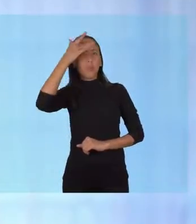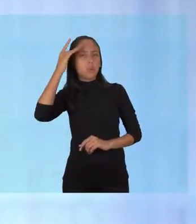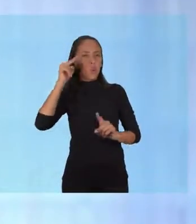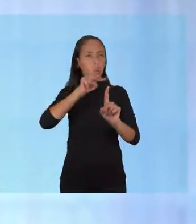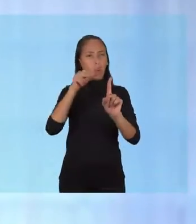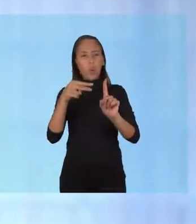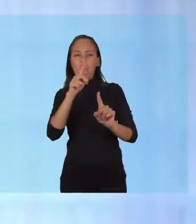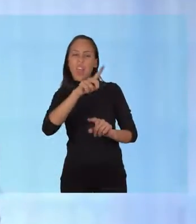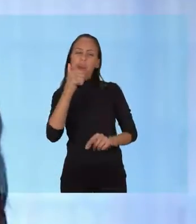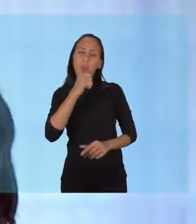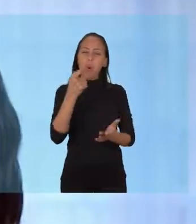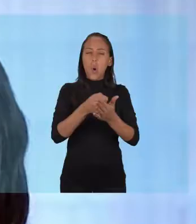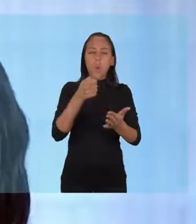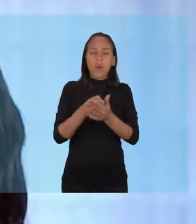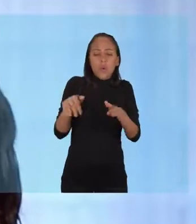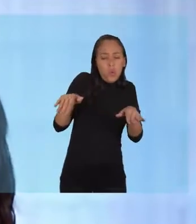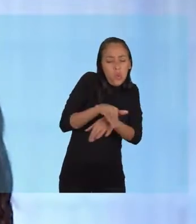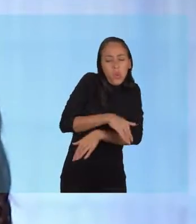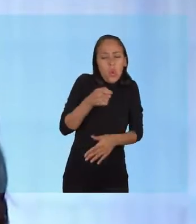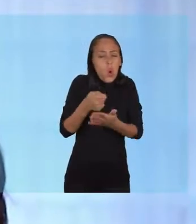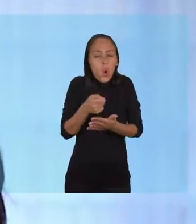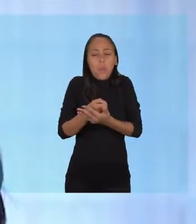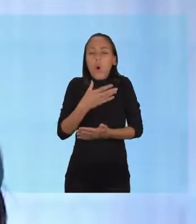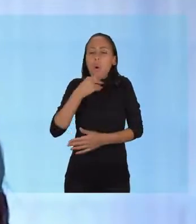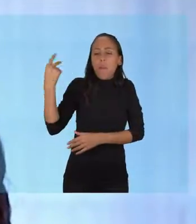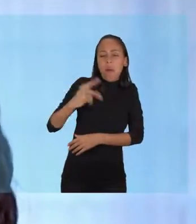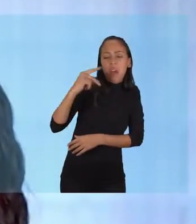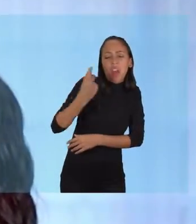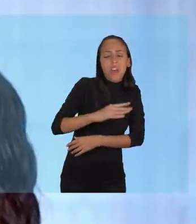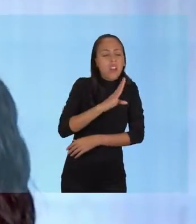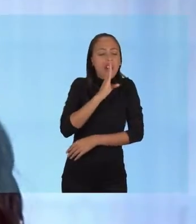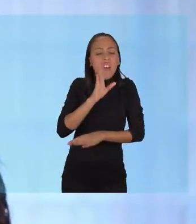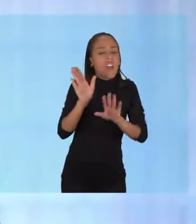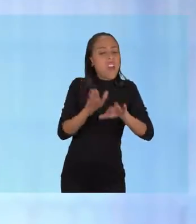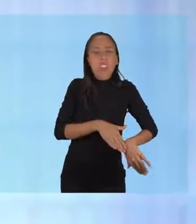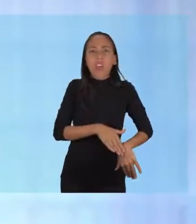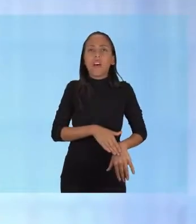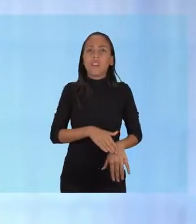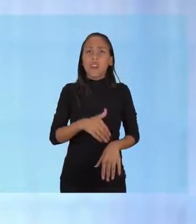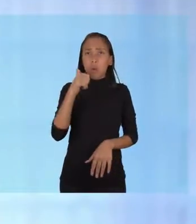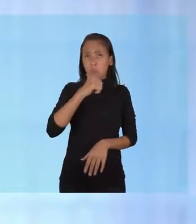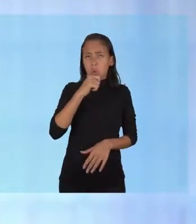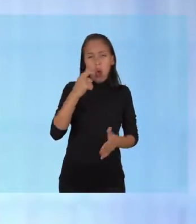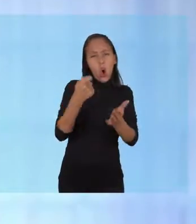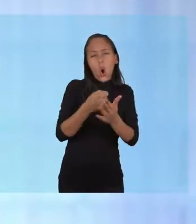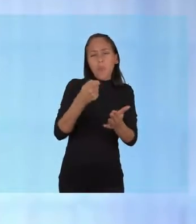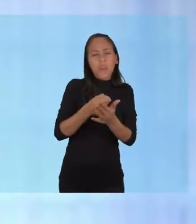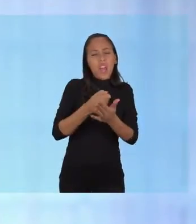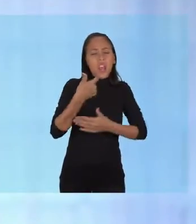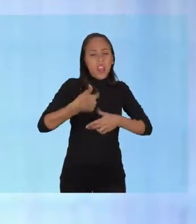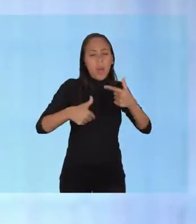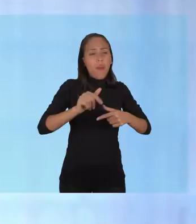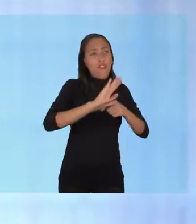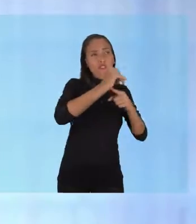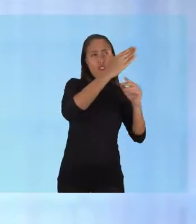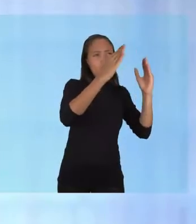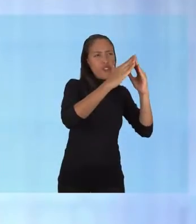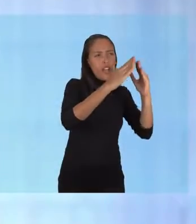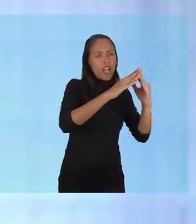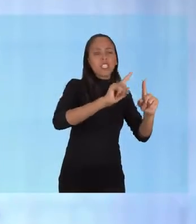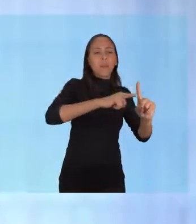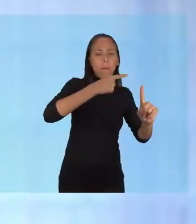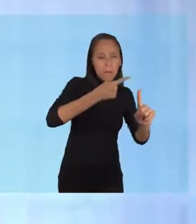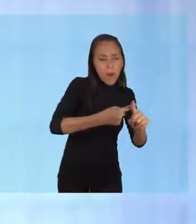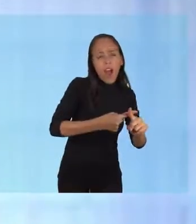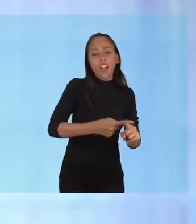como aquela que tem que apanhar quieta do seu marido, como aquela que, além de cumprir uma jornada de trabalho fora de casa, ela tem que